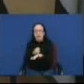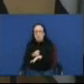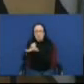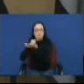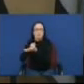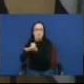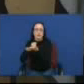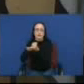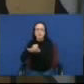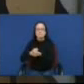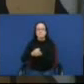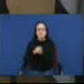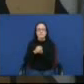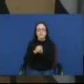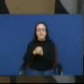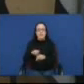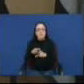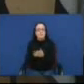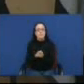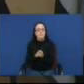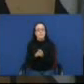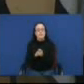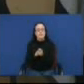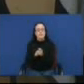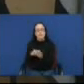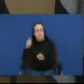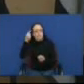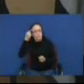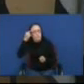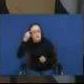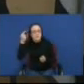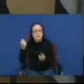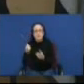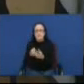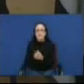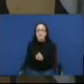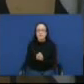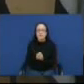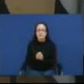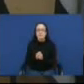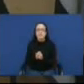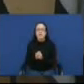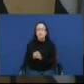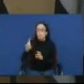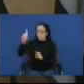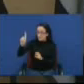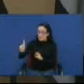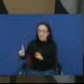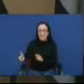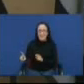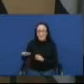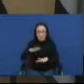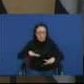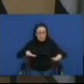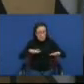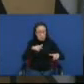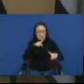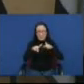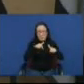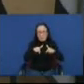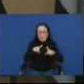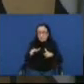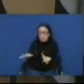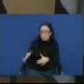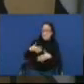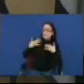que é a prevenção da deficiência intelectual, a prevenção da SAF, que vem vindo aí, vem assustando muito as pessoas que